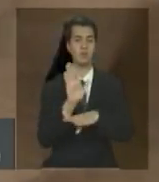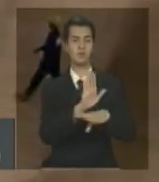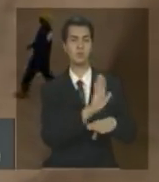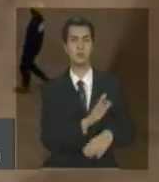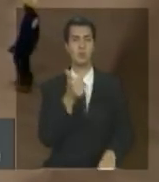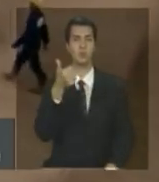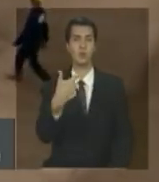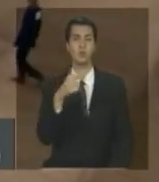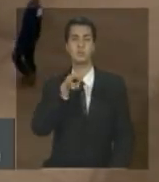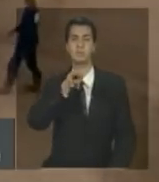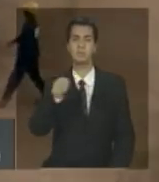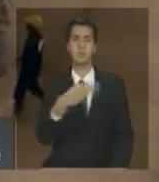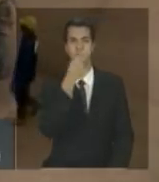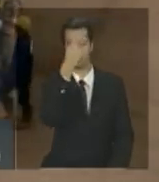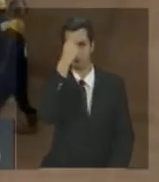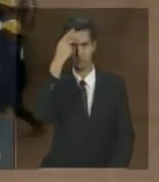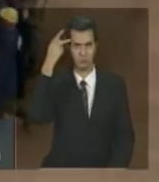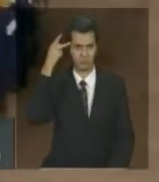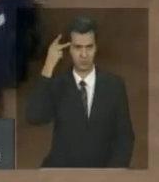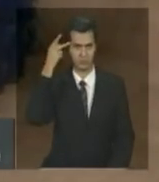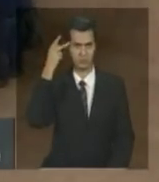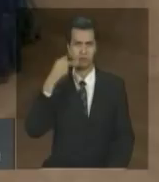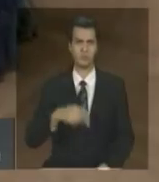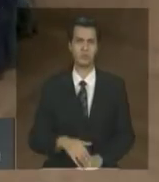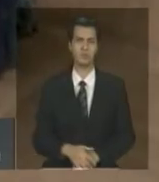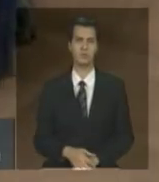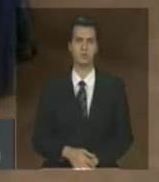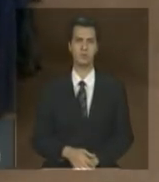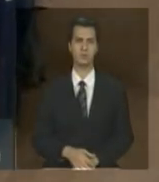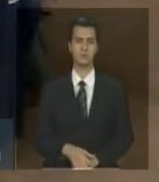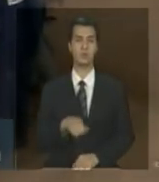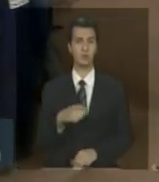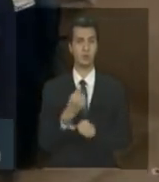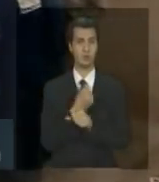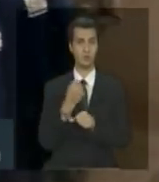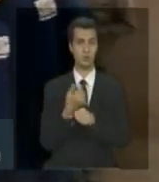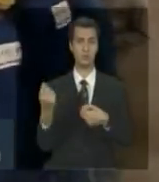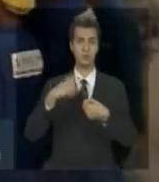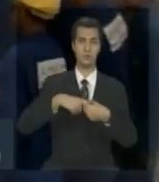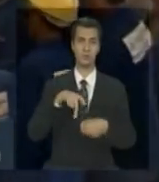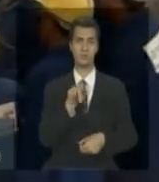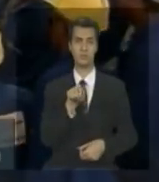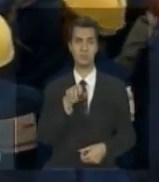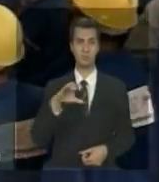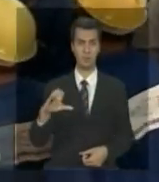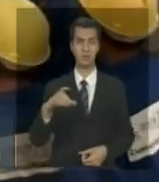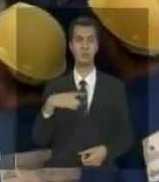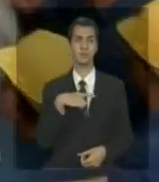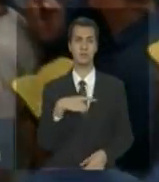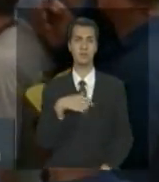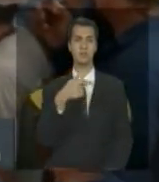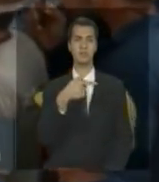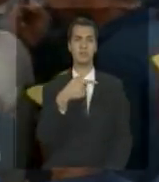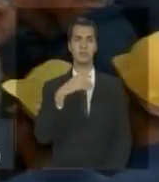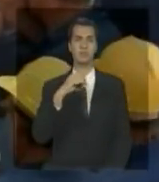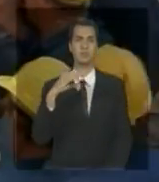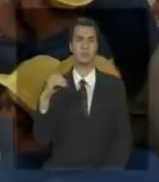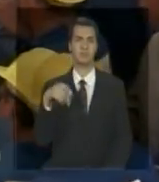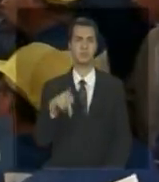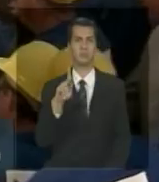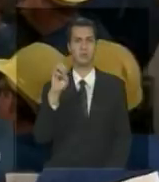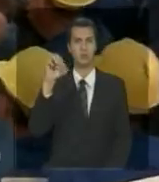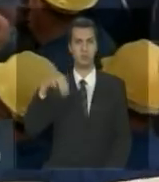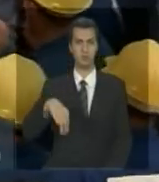pessoas no semiárido nordestino. É uma obra do PAC, com cerca de 700 quilômetros